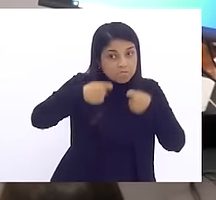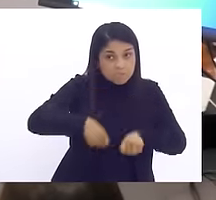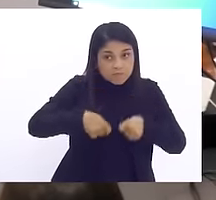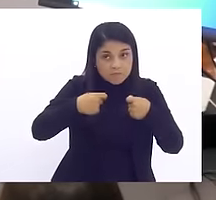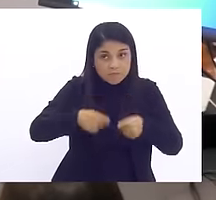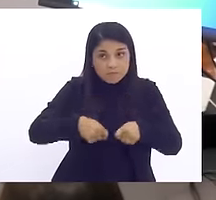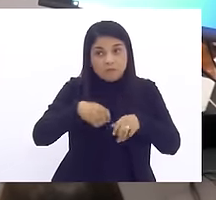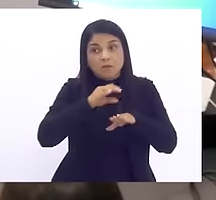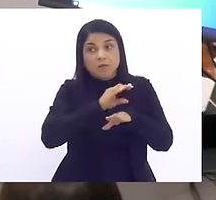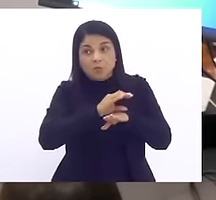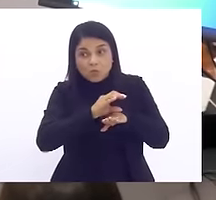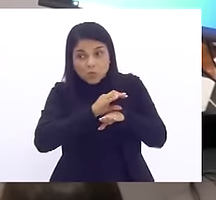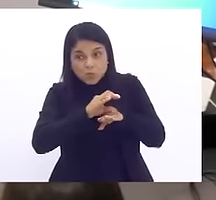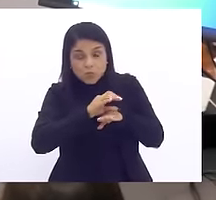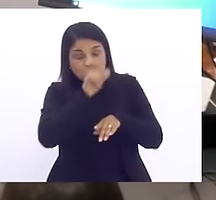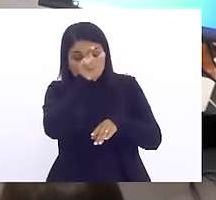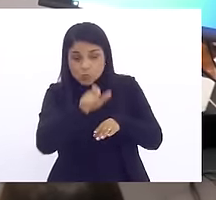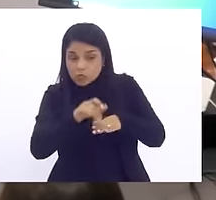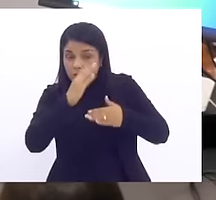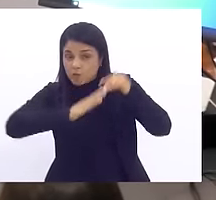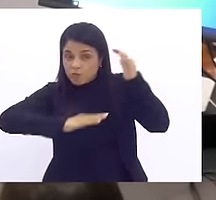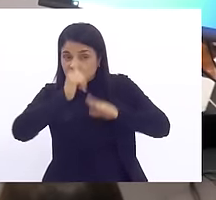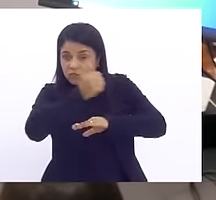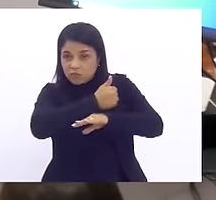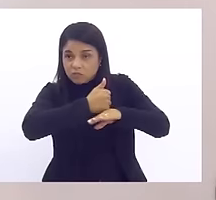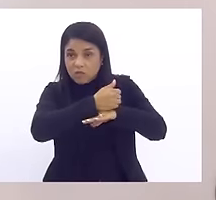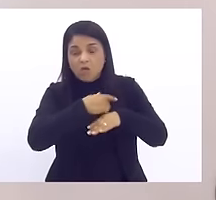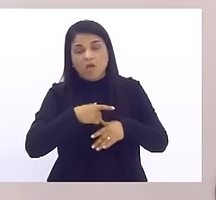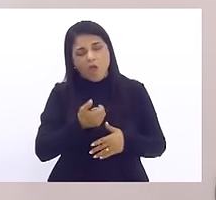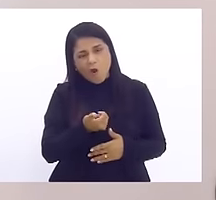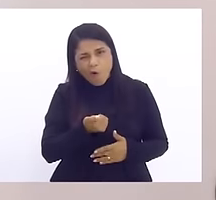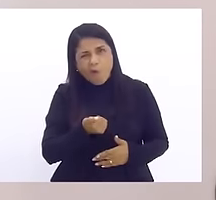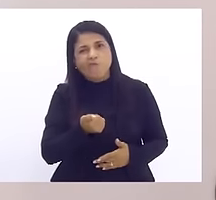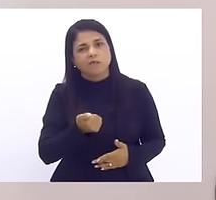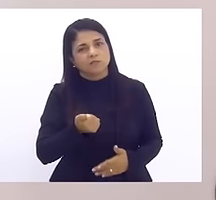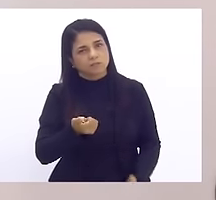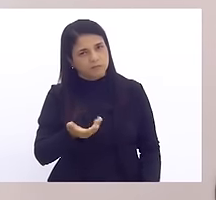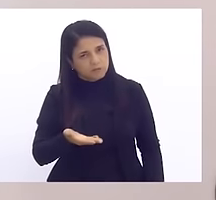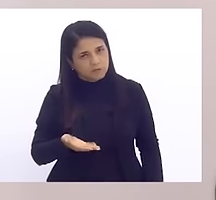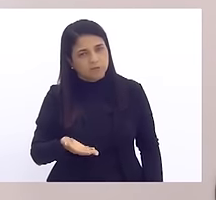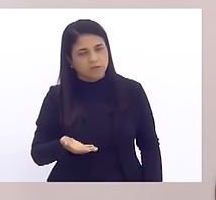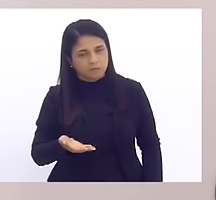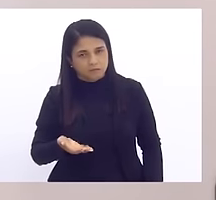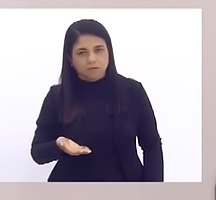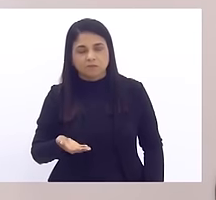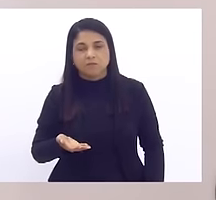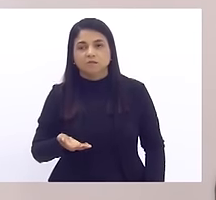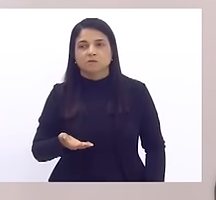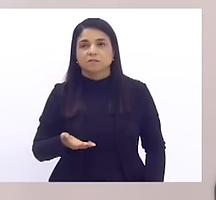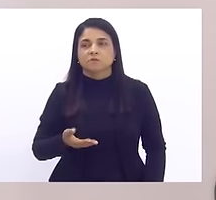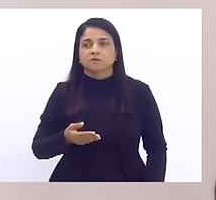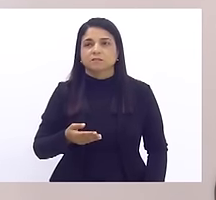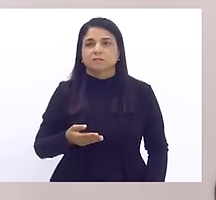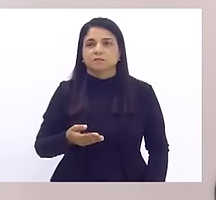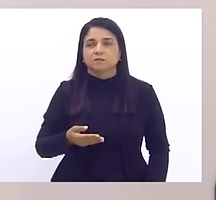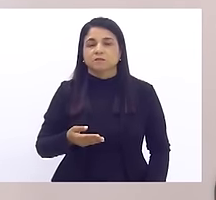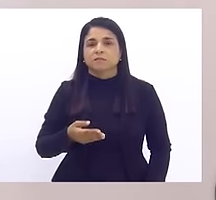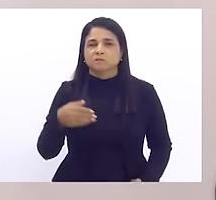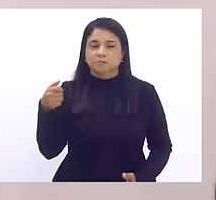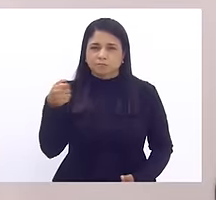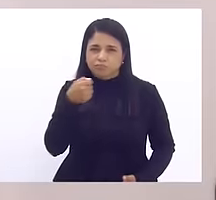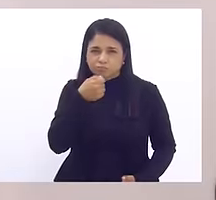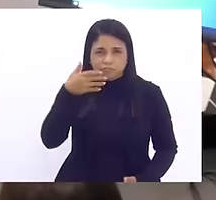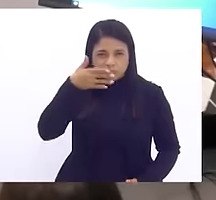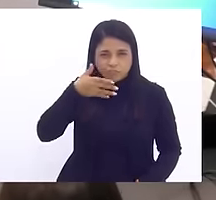ter que trabalhar para acabar com esses convênios com o município porque aí fica covardia E aí eu faço aqui aproveito o desejo é uma